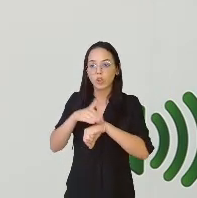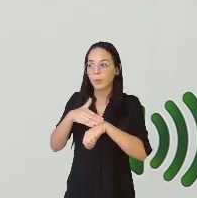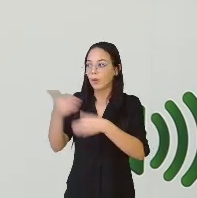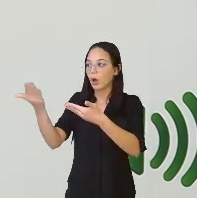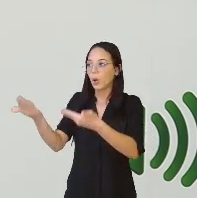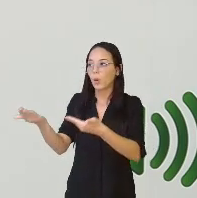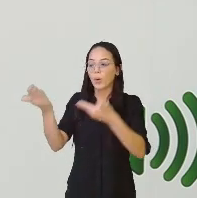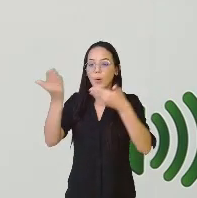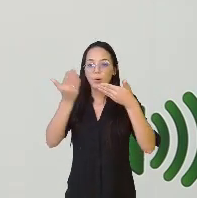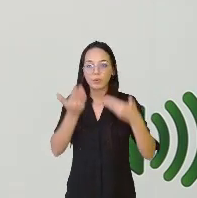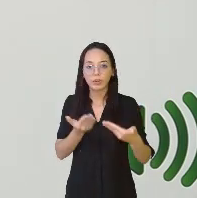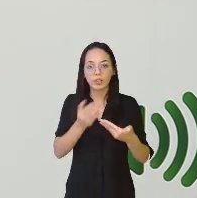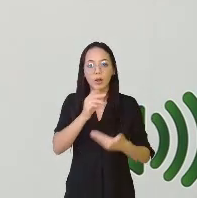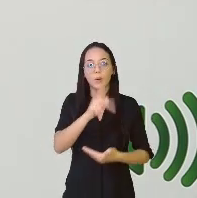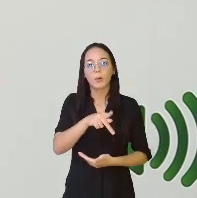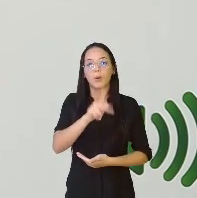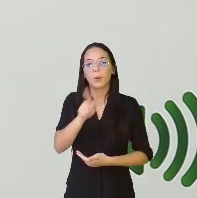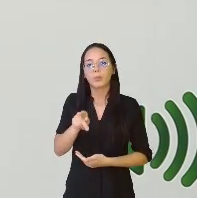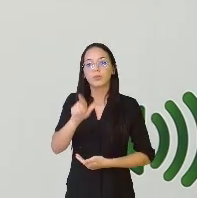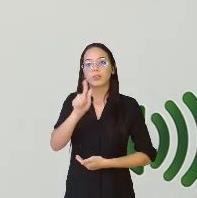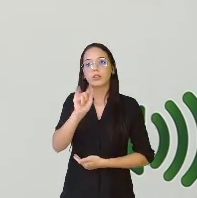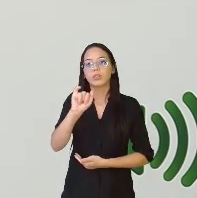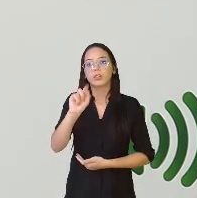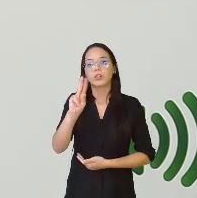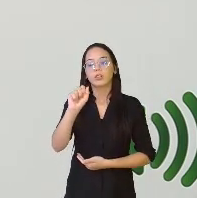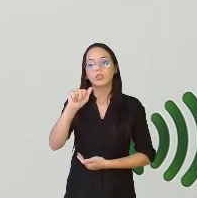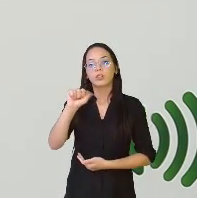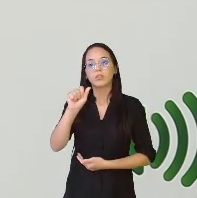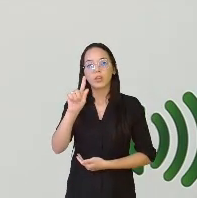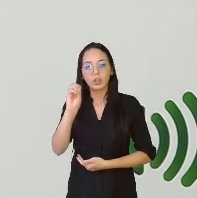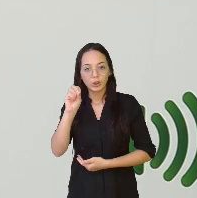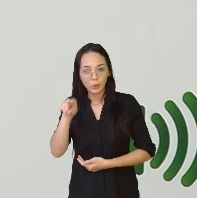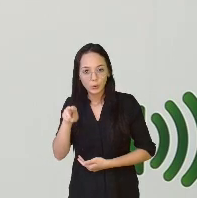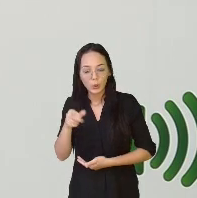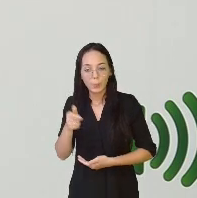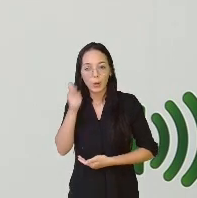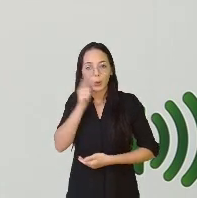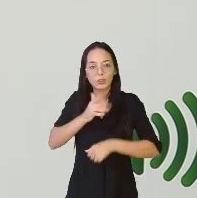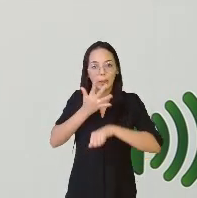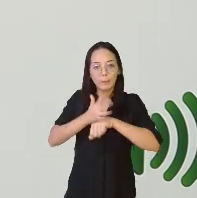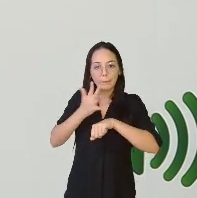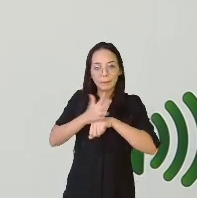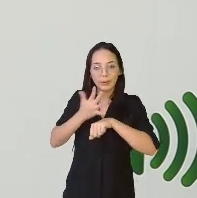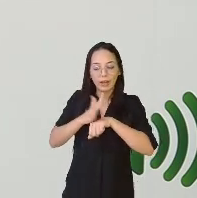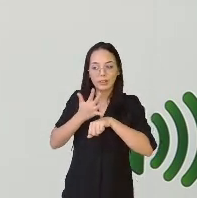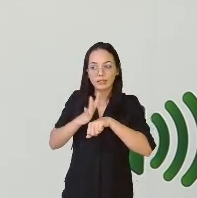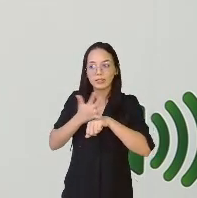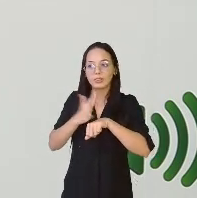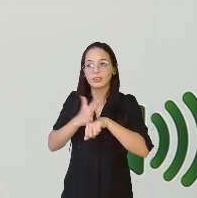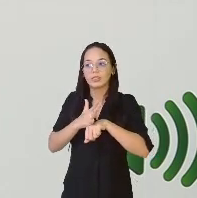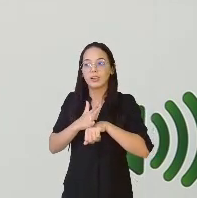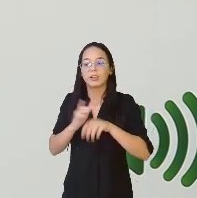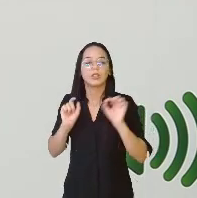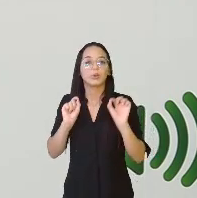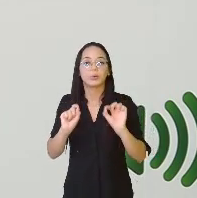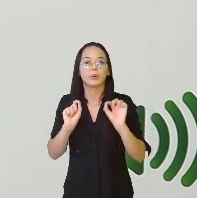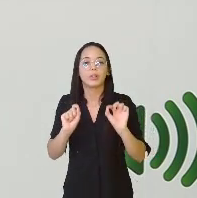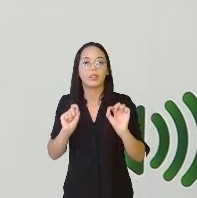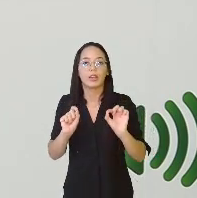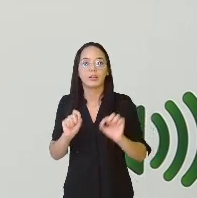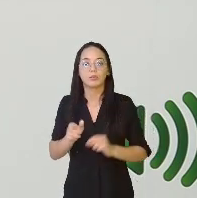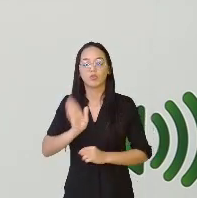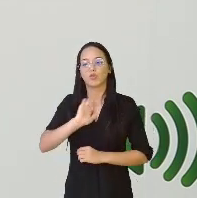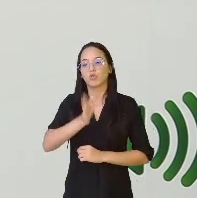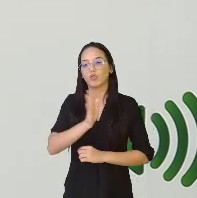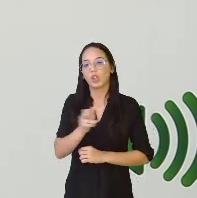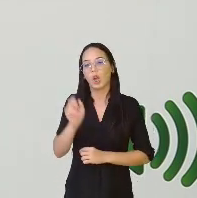o professor Givanilson Soares para ele fazer uma prática que, na verdade, ele